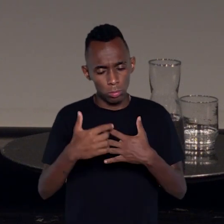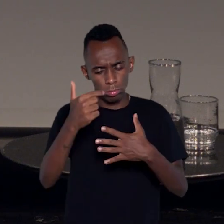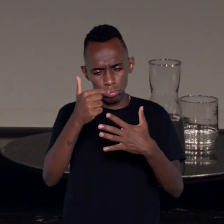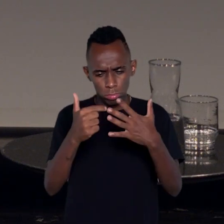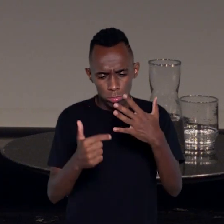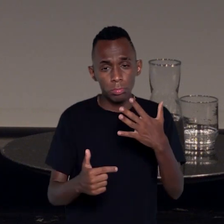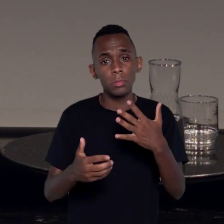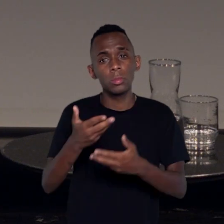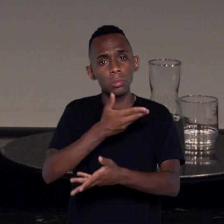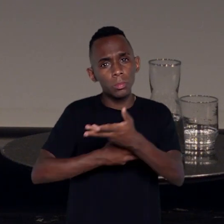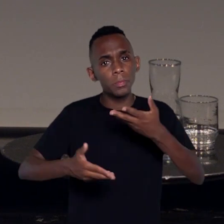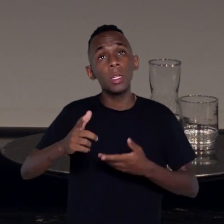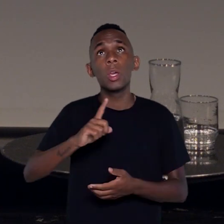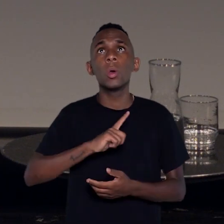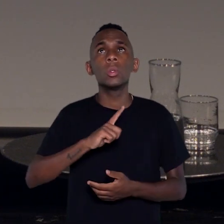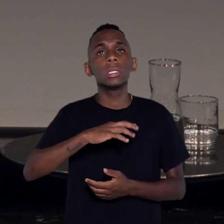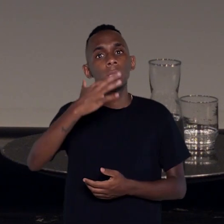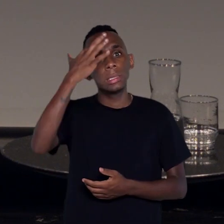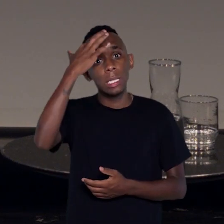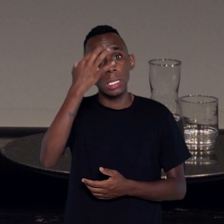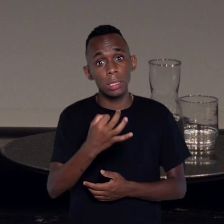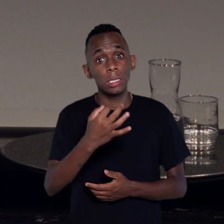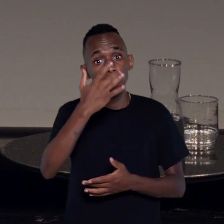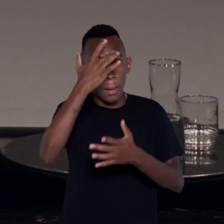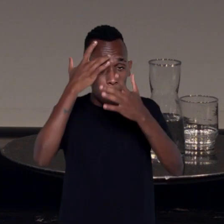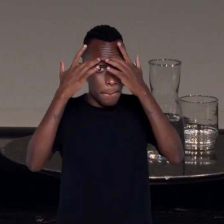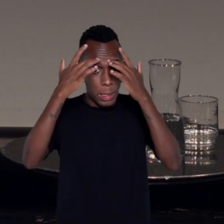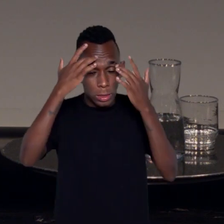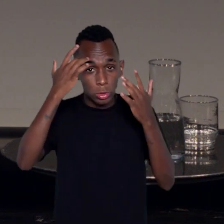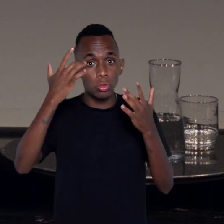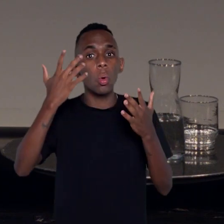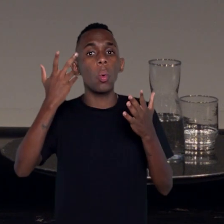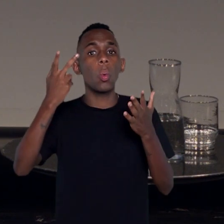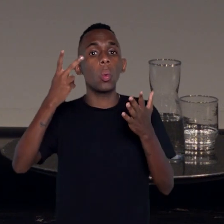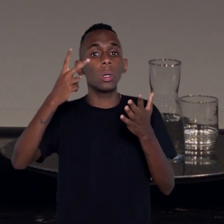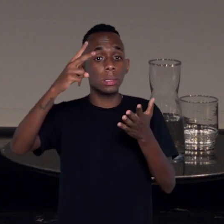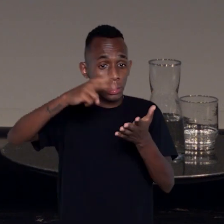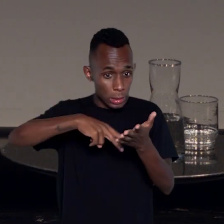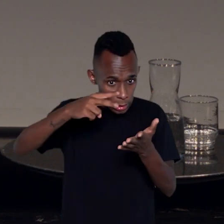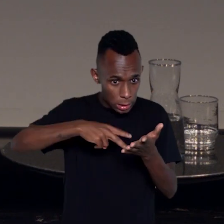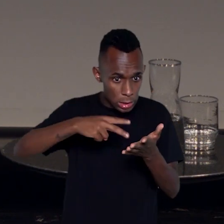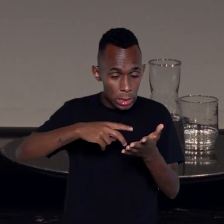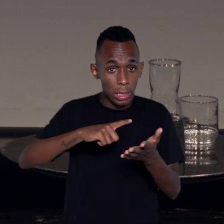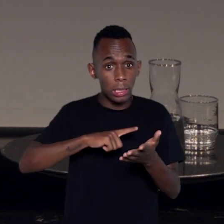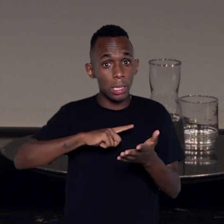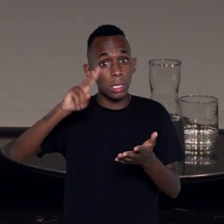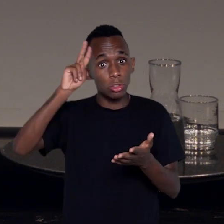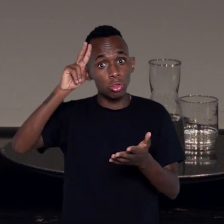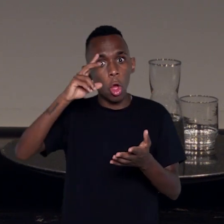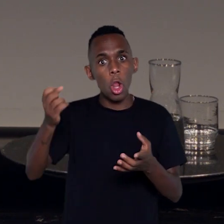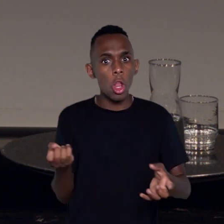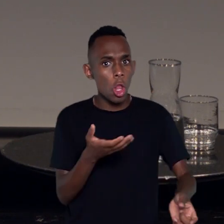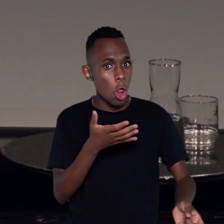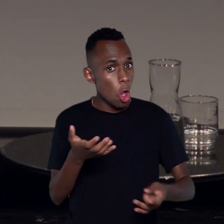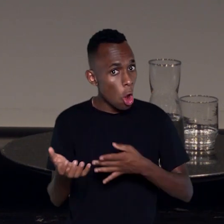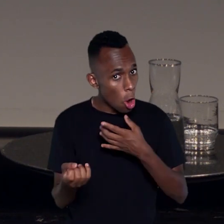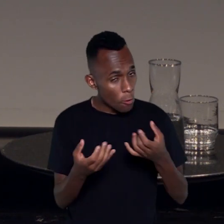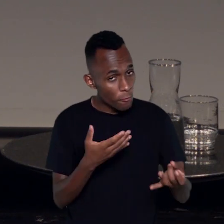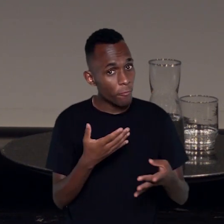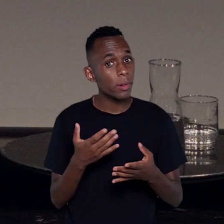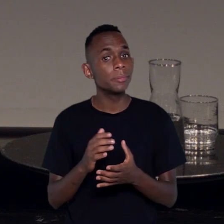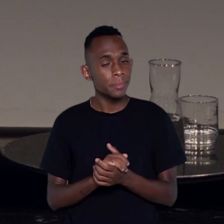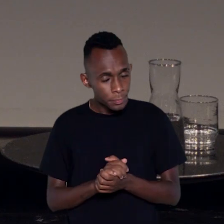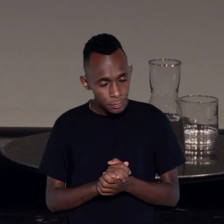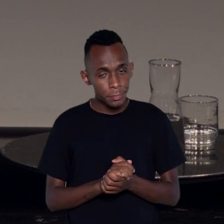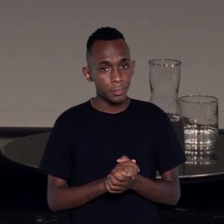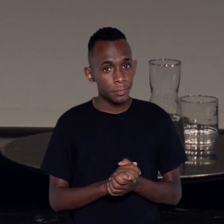e eu tenho certeza que o leitor brasileiro está descobrindo, um filão de histórias novas. Histórias, e vou aí